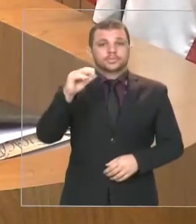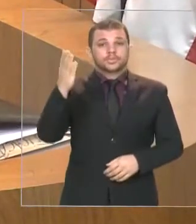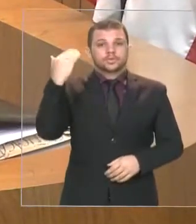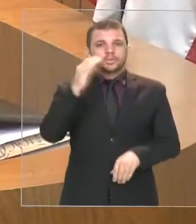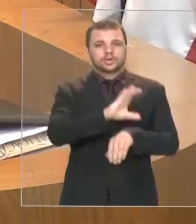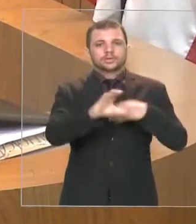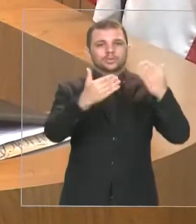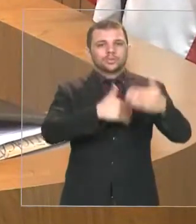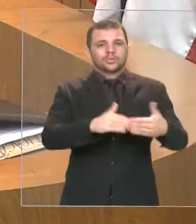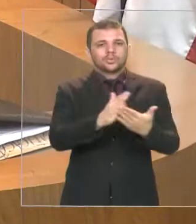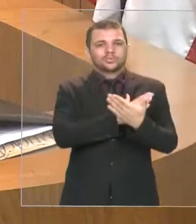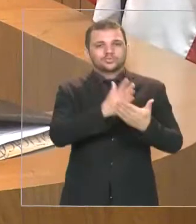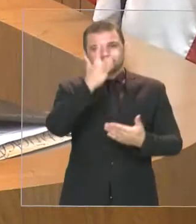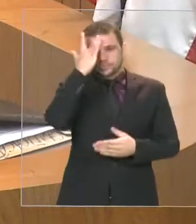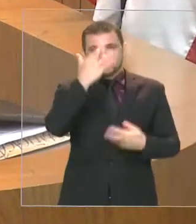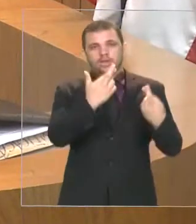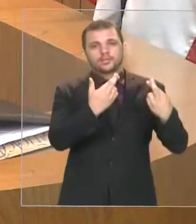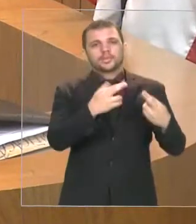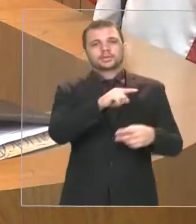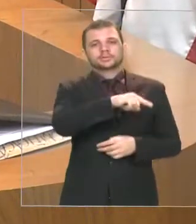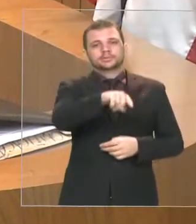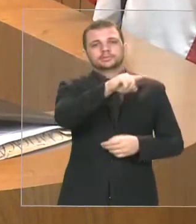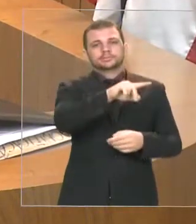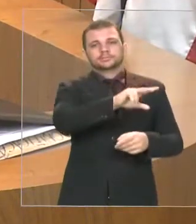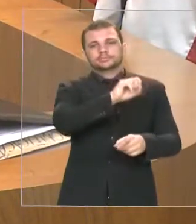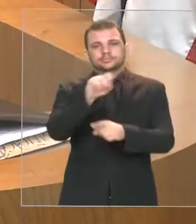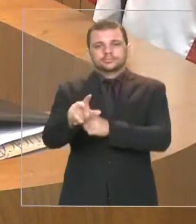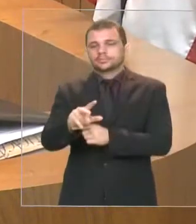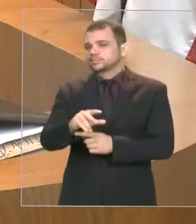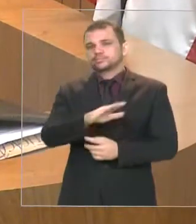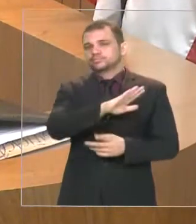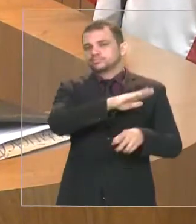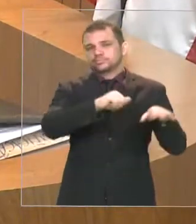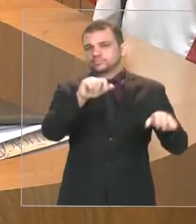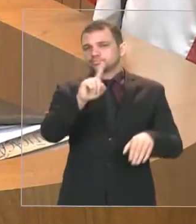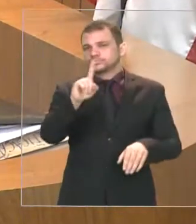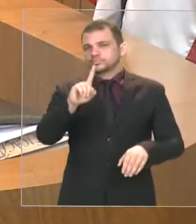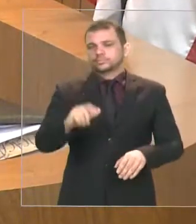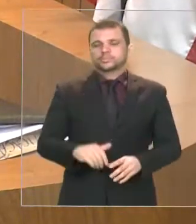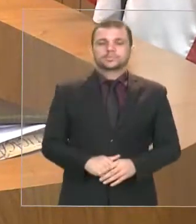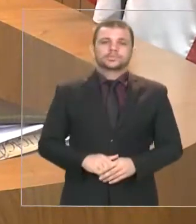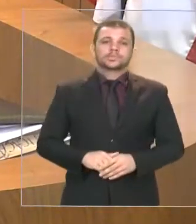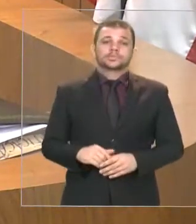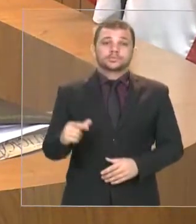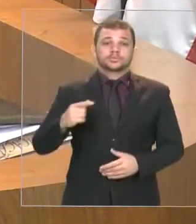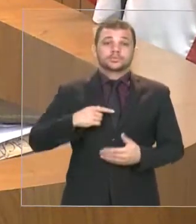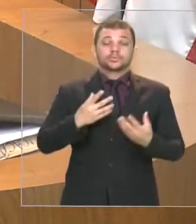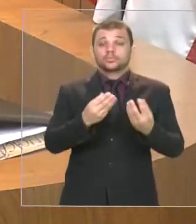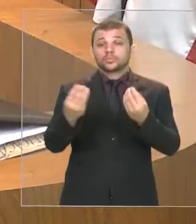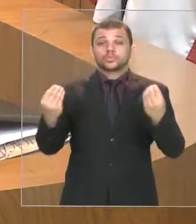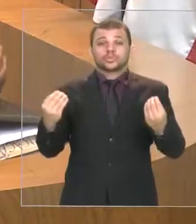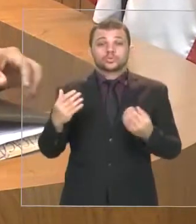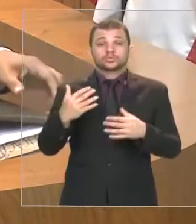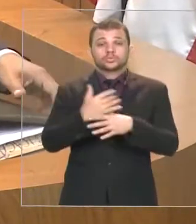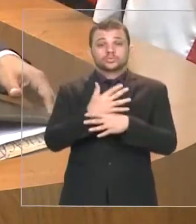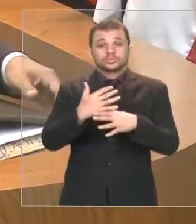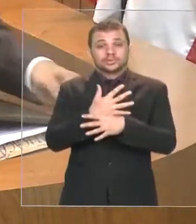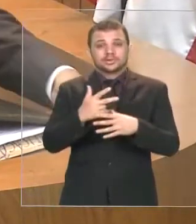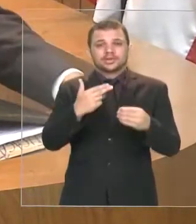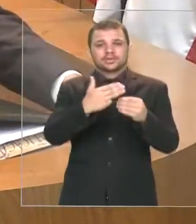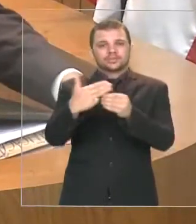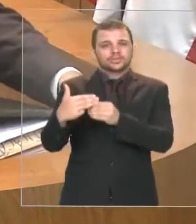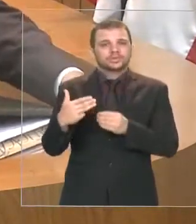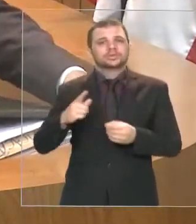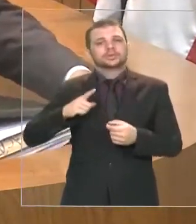concurso. Então, muitos municípios têm essa problemática dos concursos públicos. E, no período de recesso,